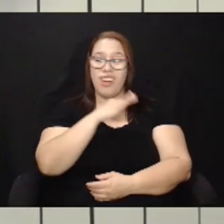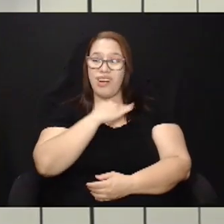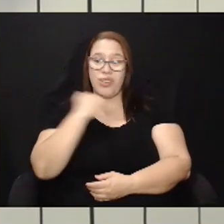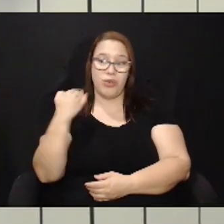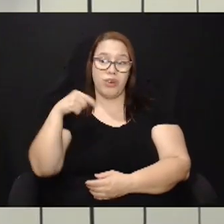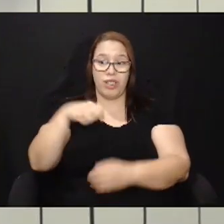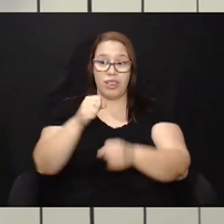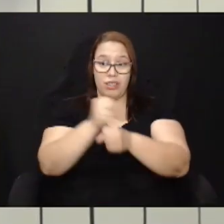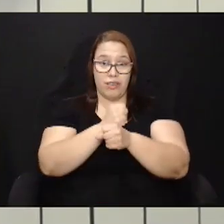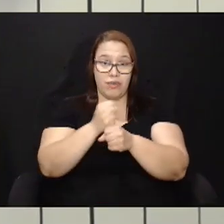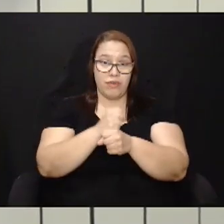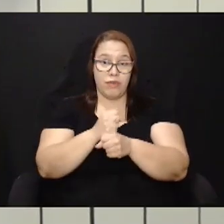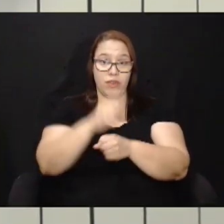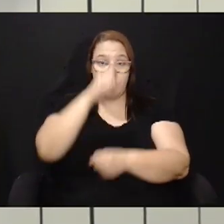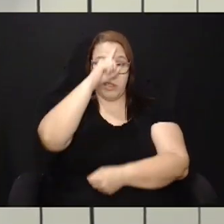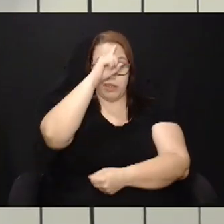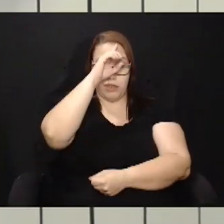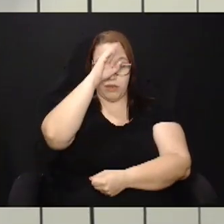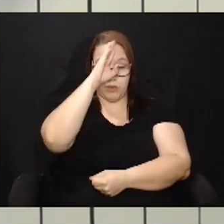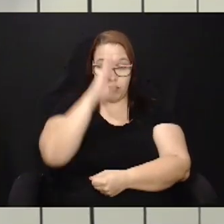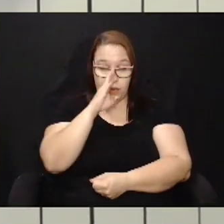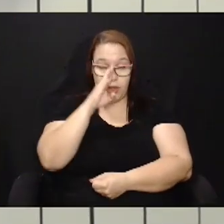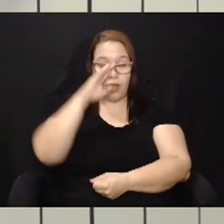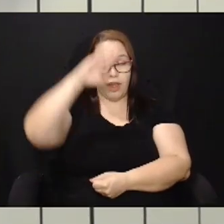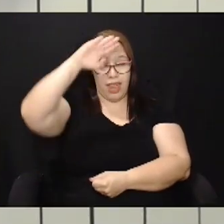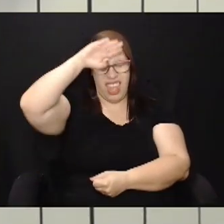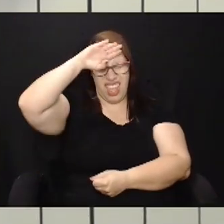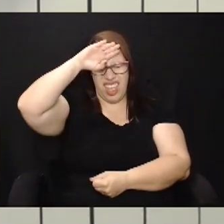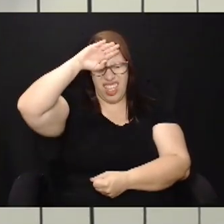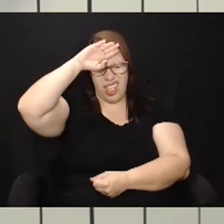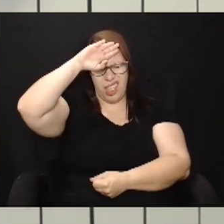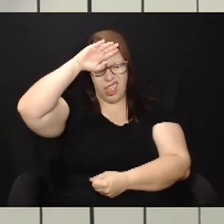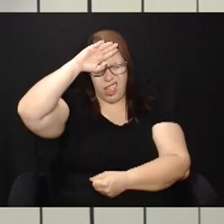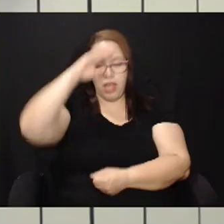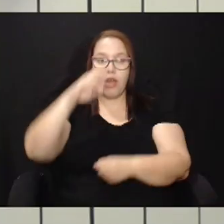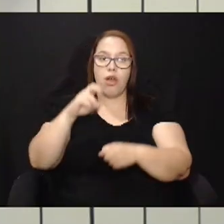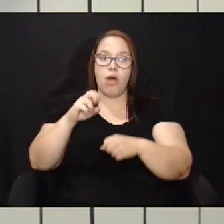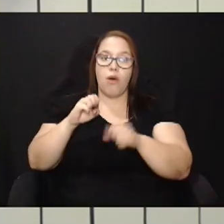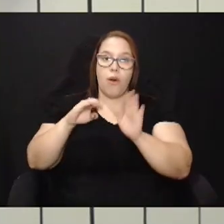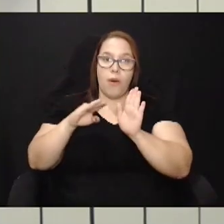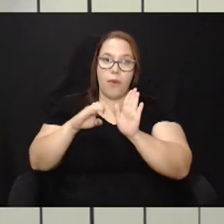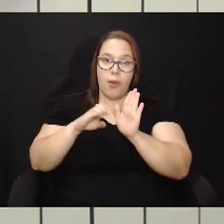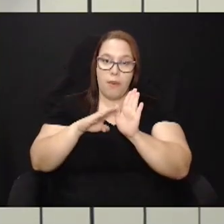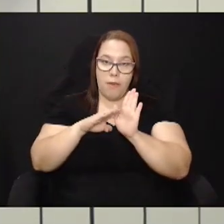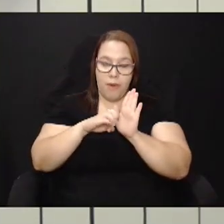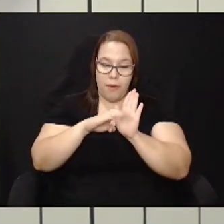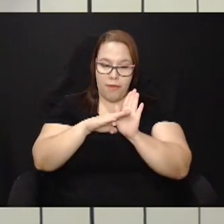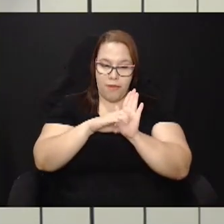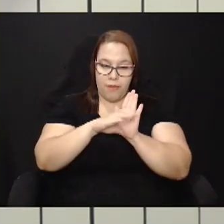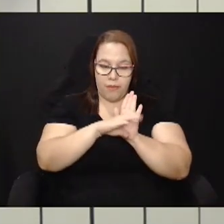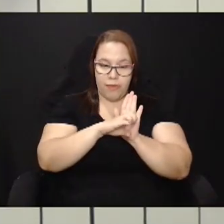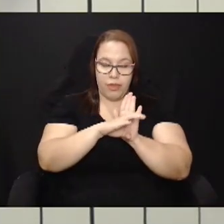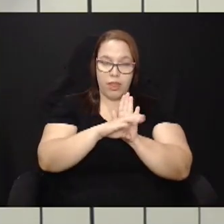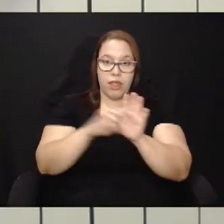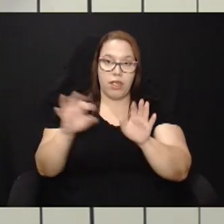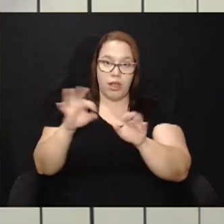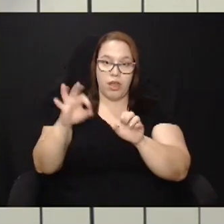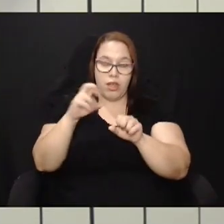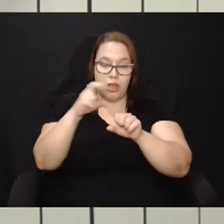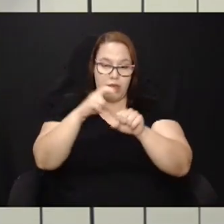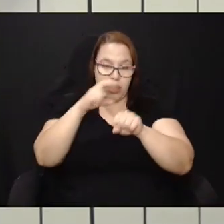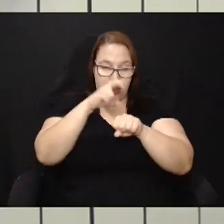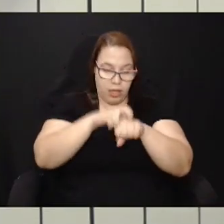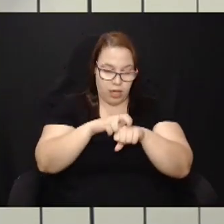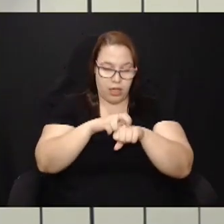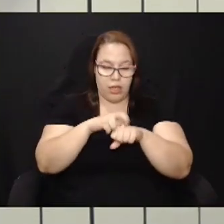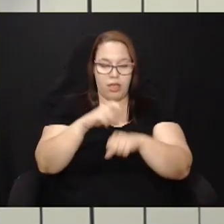Febre maculosa é uma doença grave causada por uma bactéria. A infecção se dá pela picada do carrapato estrela,